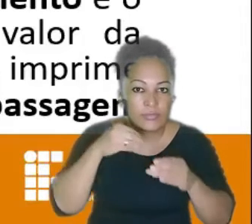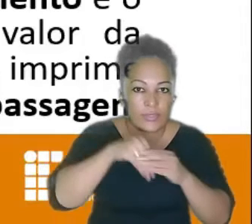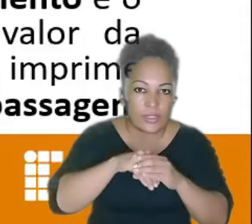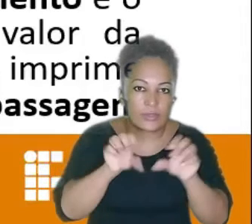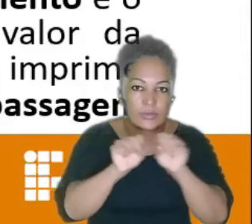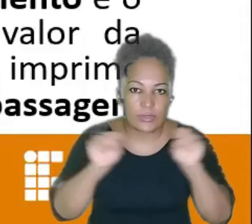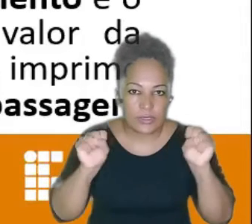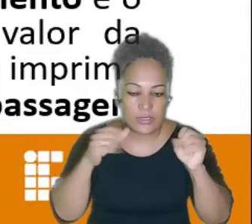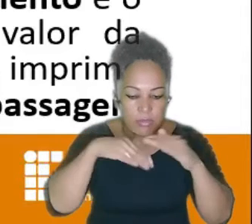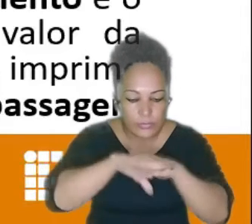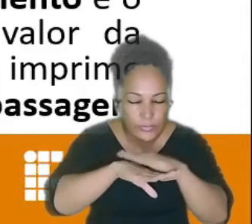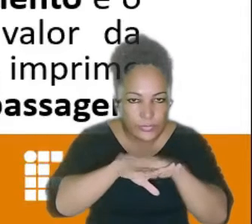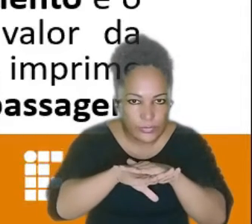dela.